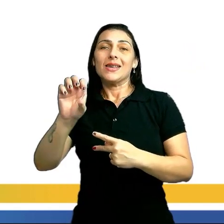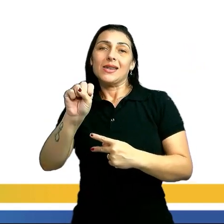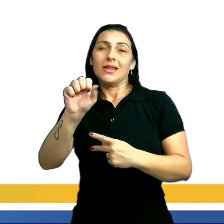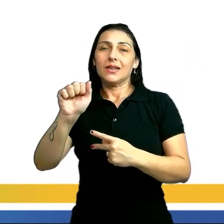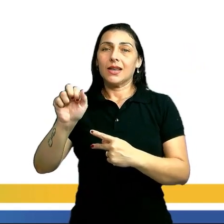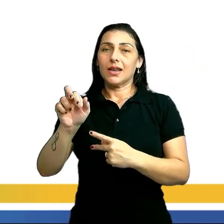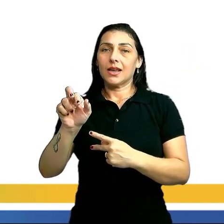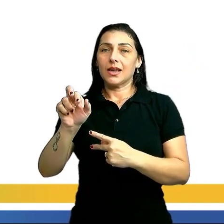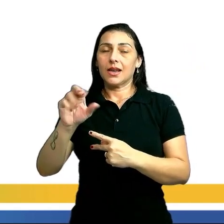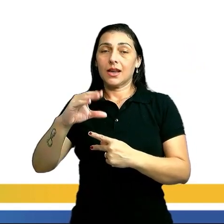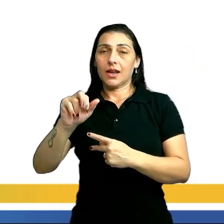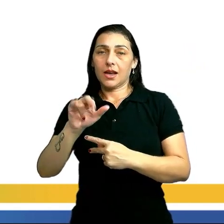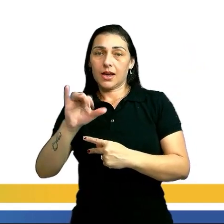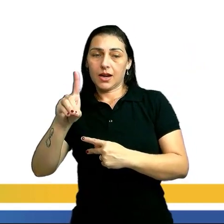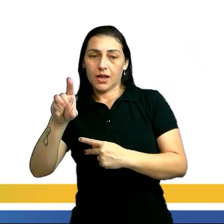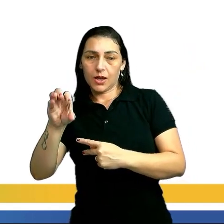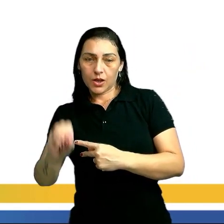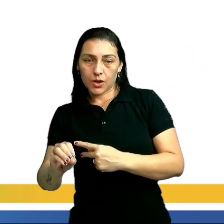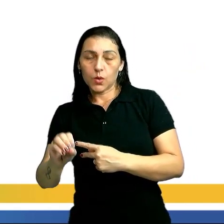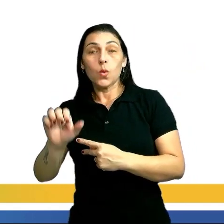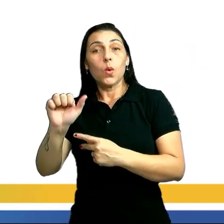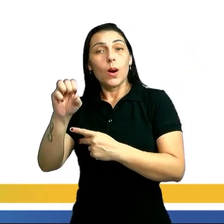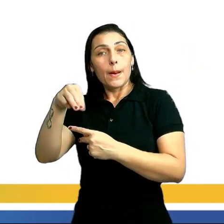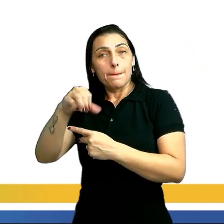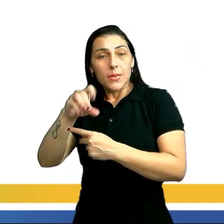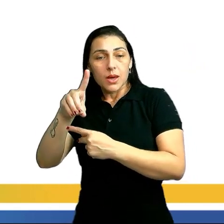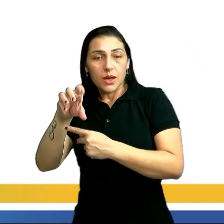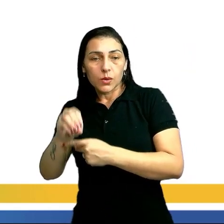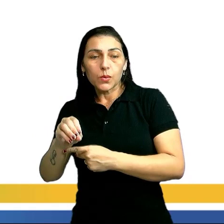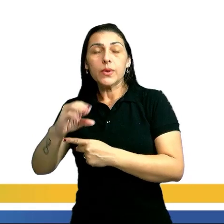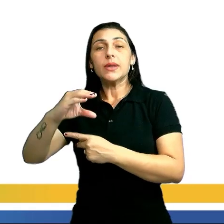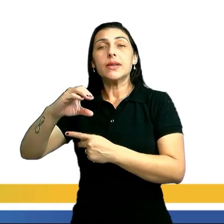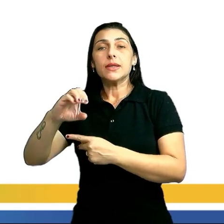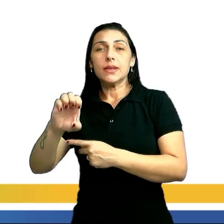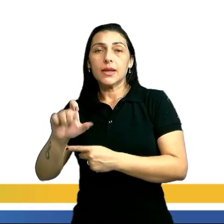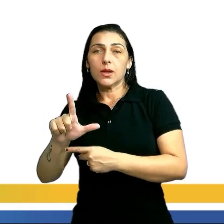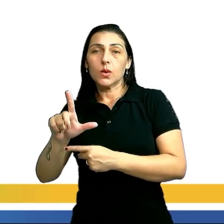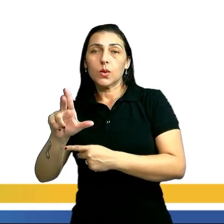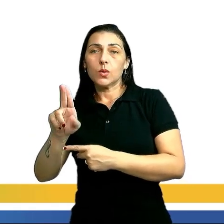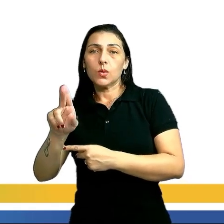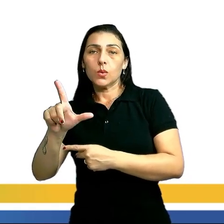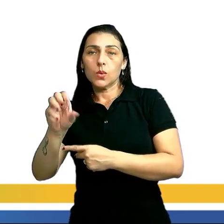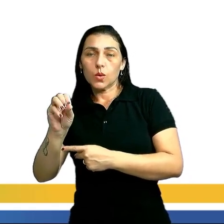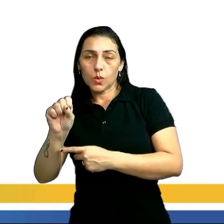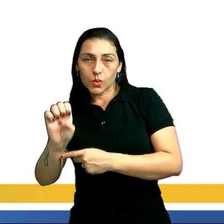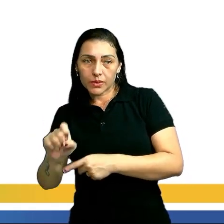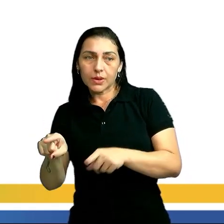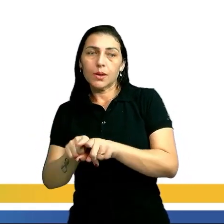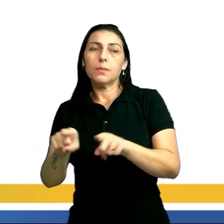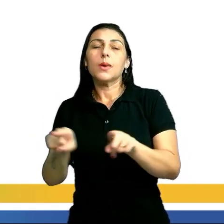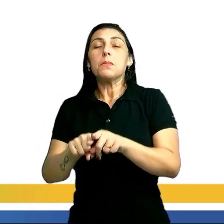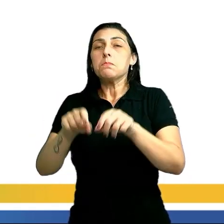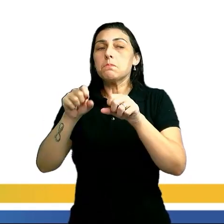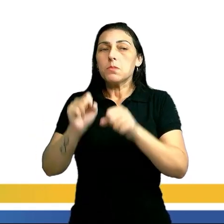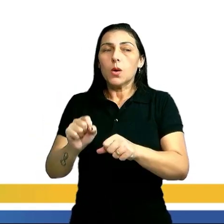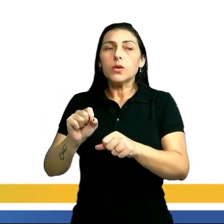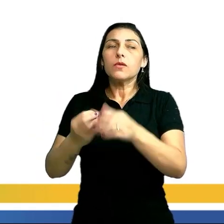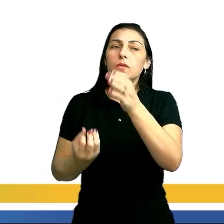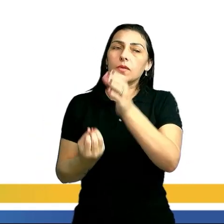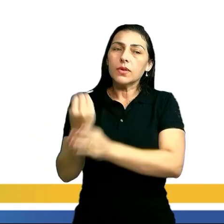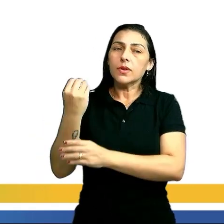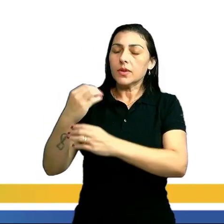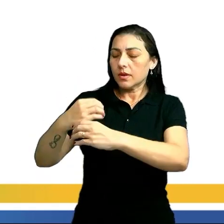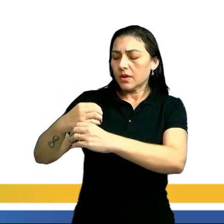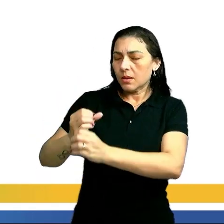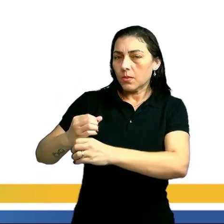amido, celulose, e o glicogênio. E ele também pode ser sintético, que são produzidos o quê?